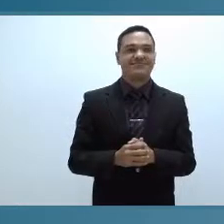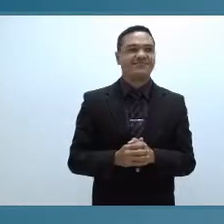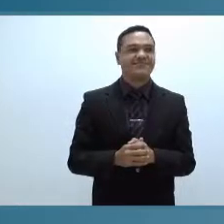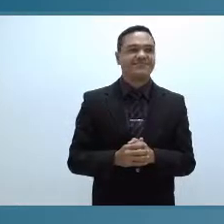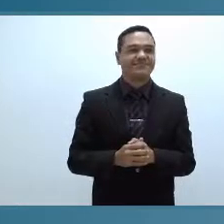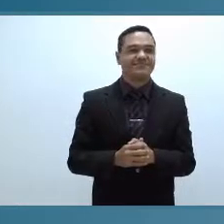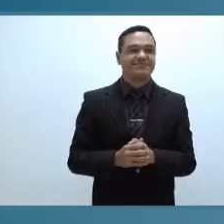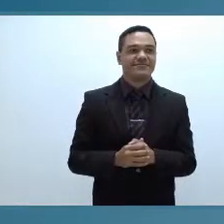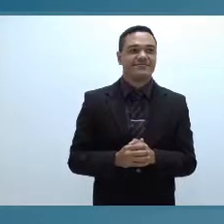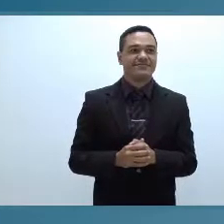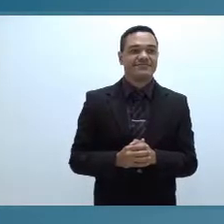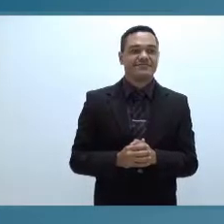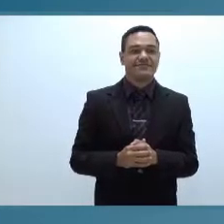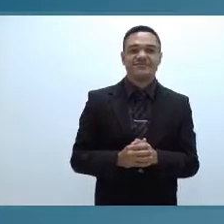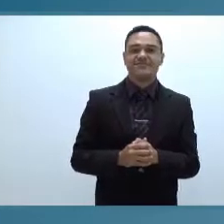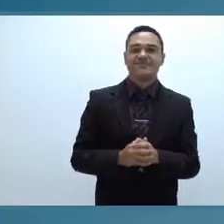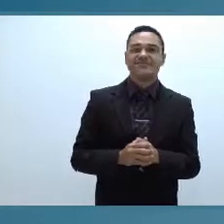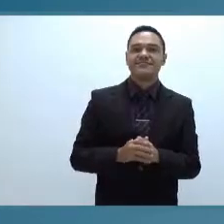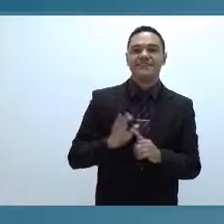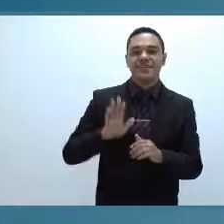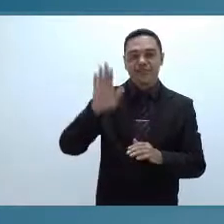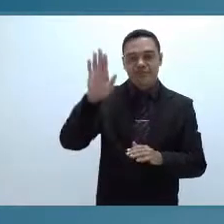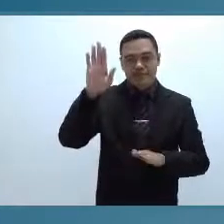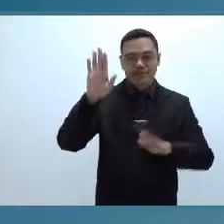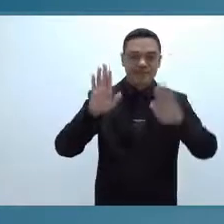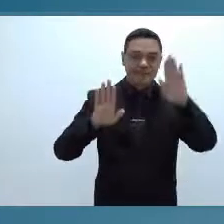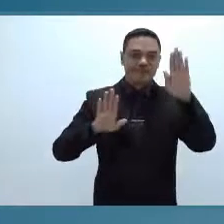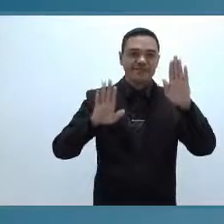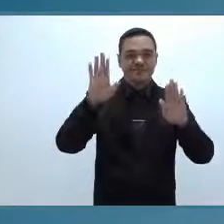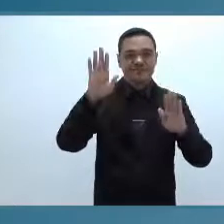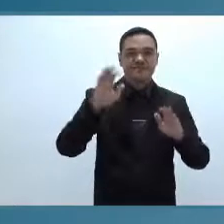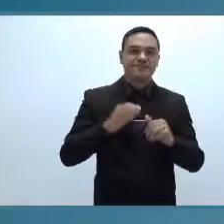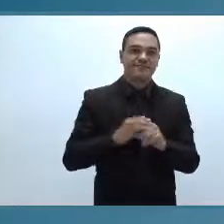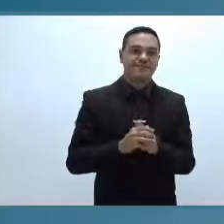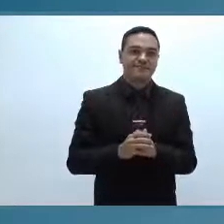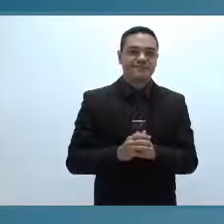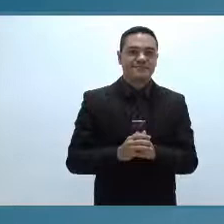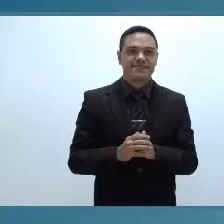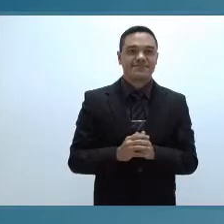Na palavra facultada, senhores e senhores,